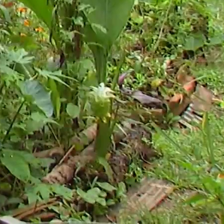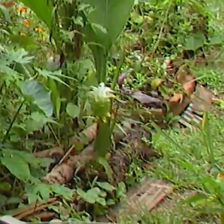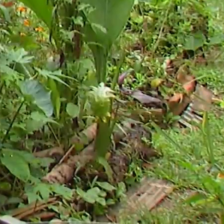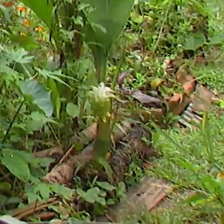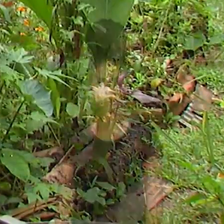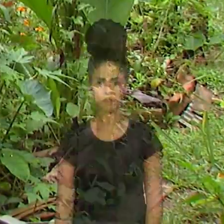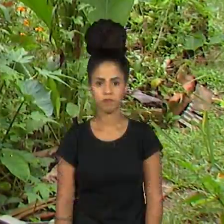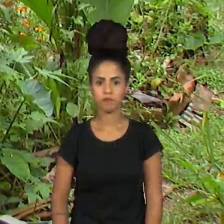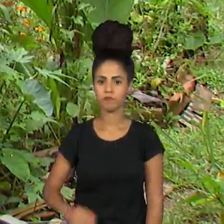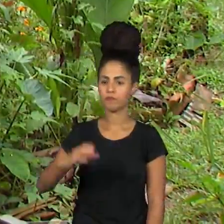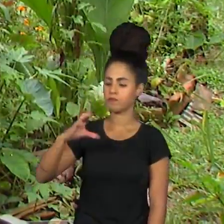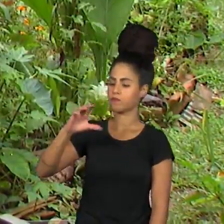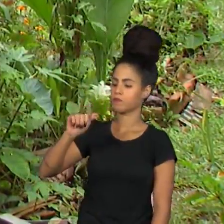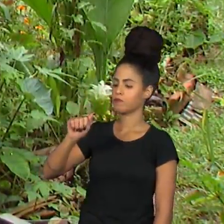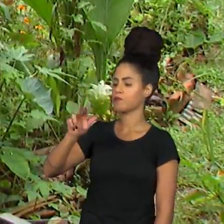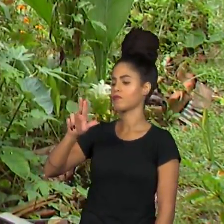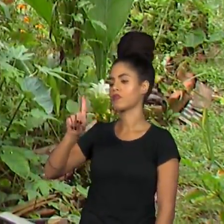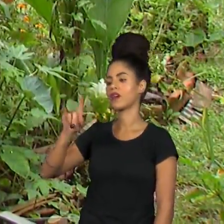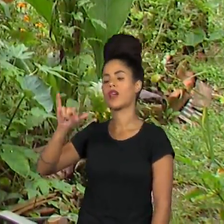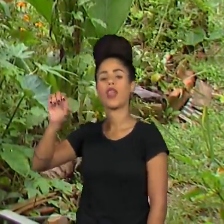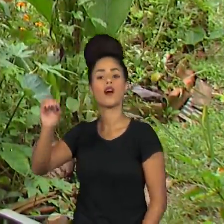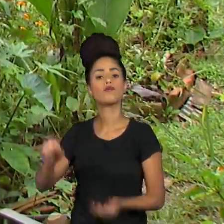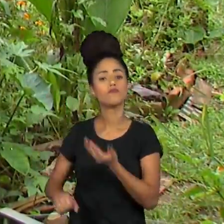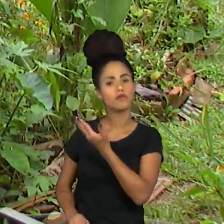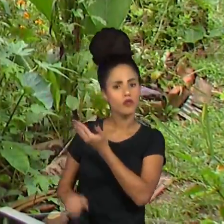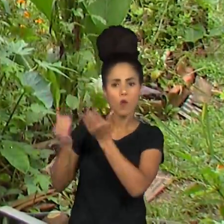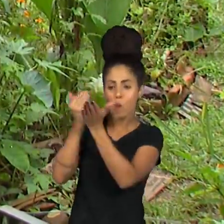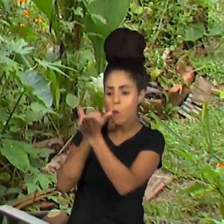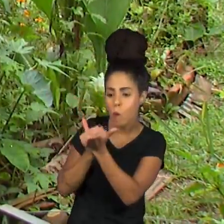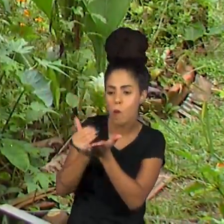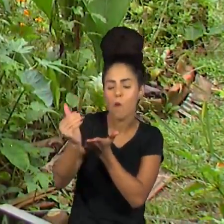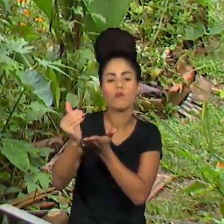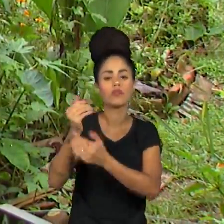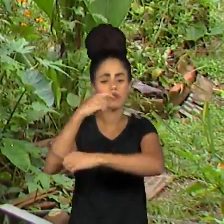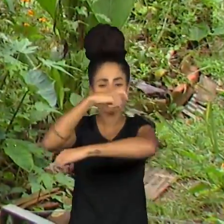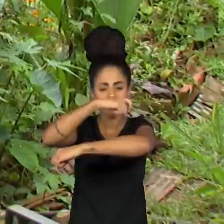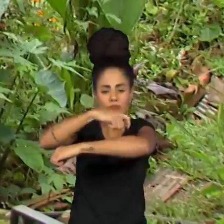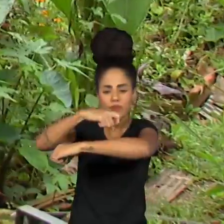Cláudio Lorenzo é voluntário da horta desde a implantação.